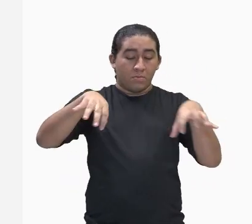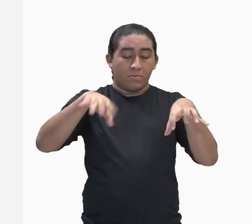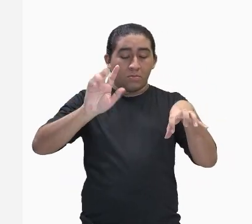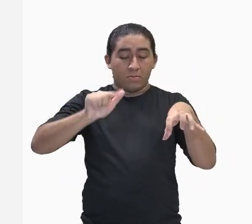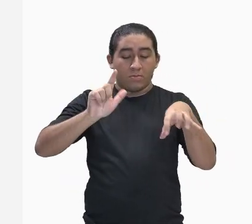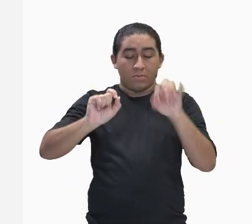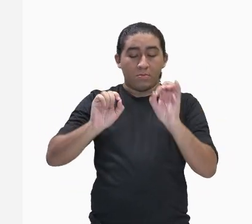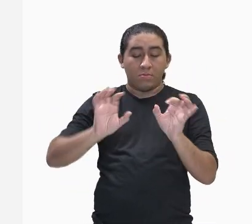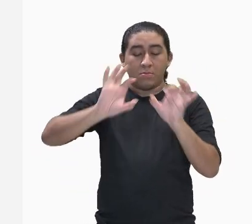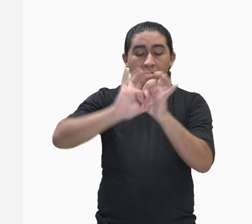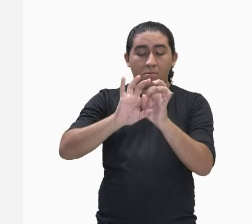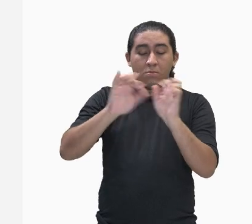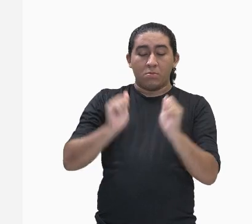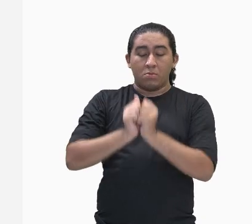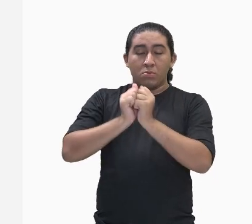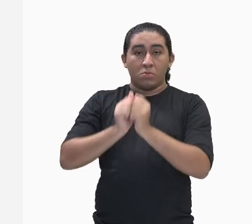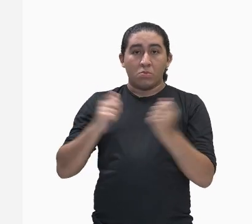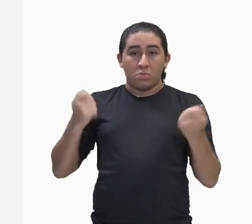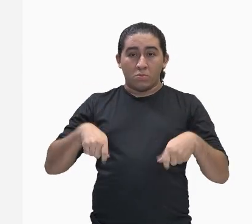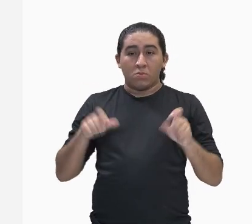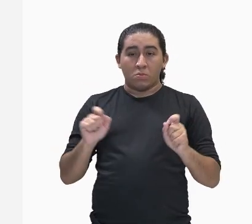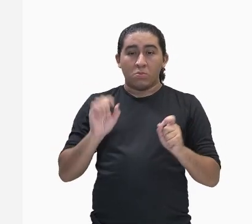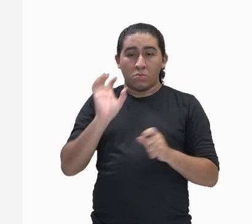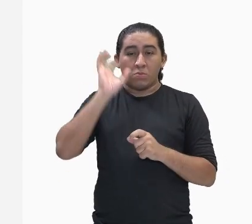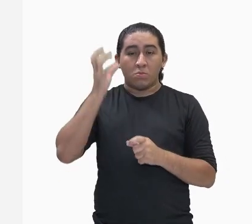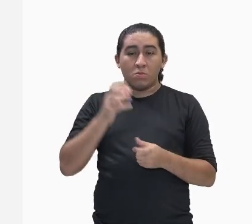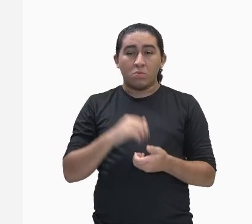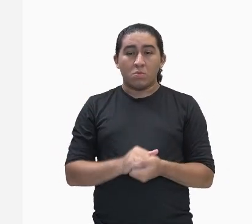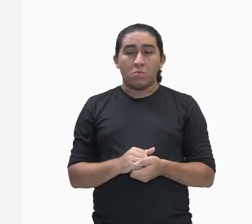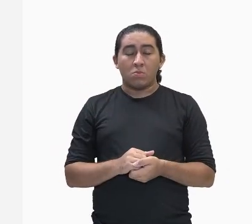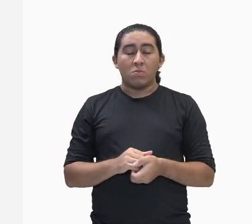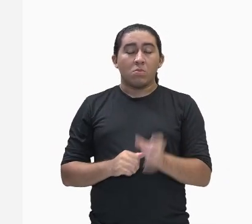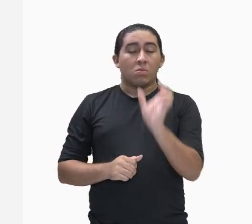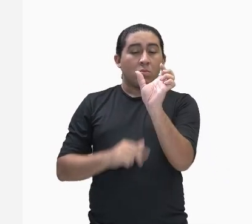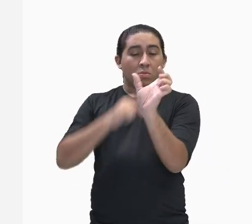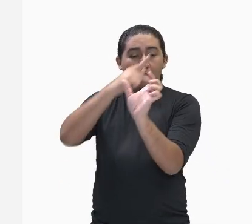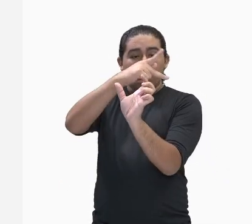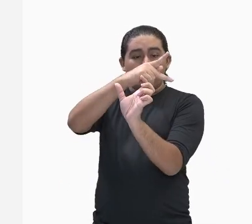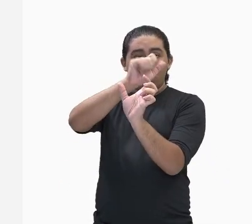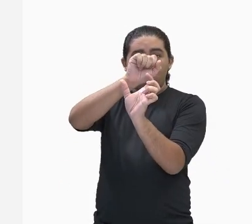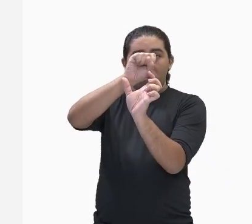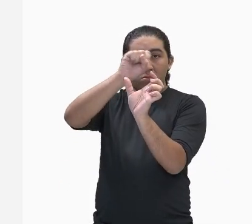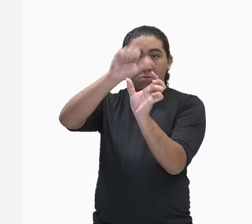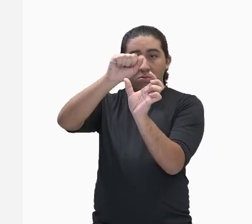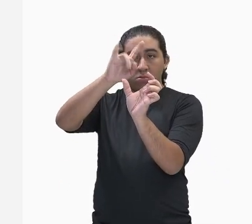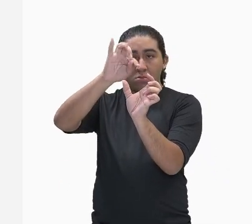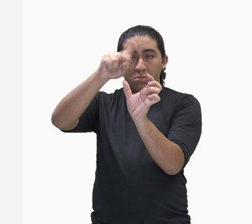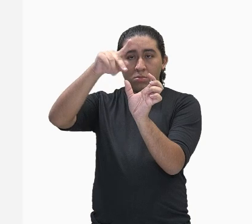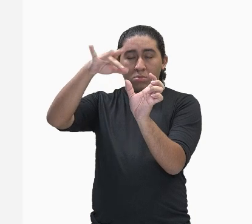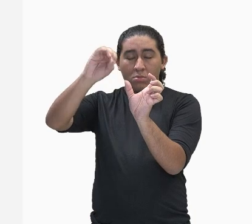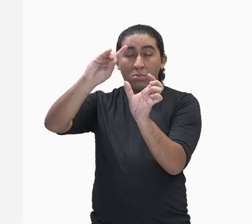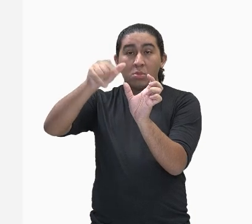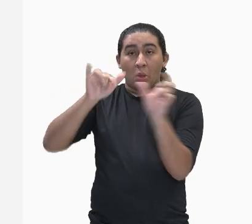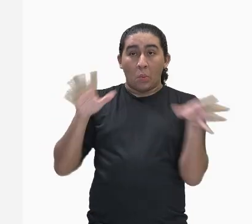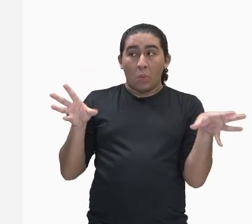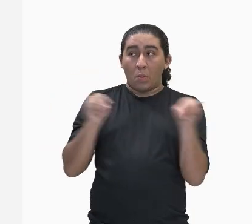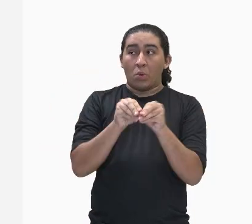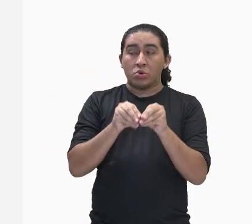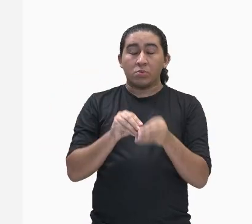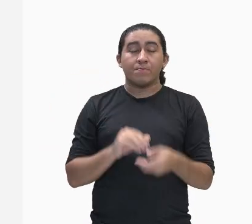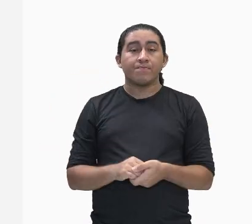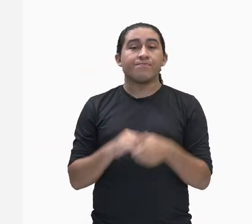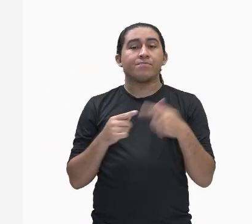mas quando junta, passatempo, eu tenho uma palavra composta, né? Por quê?